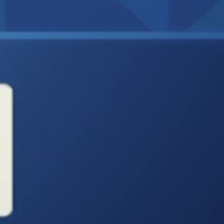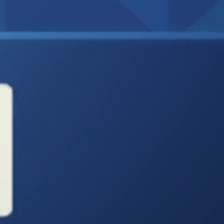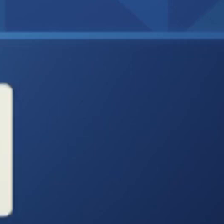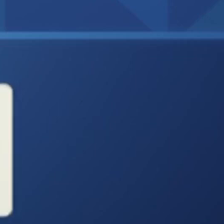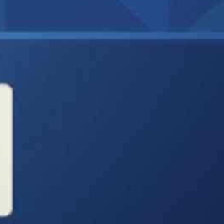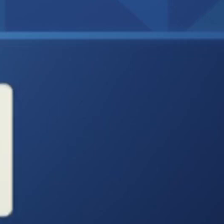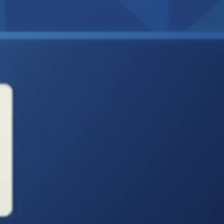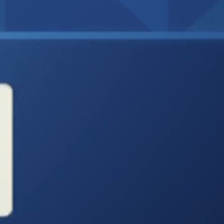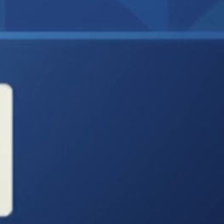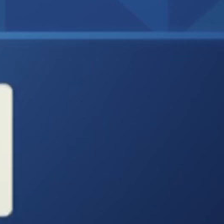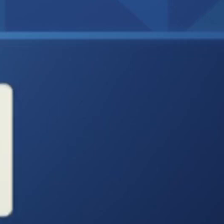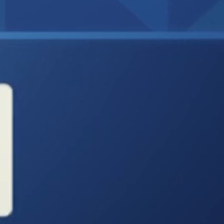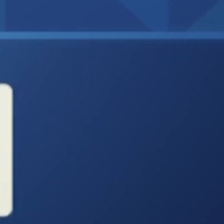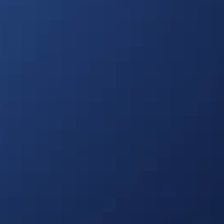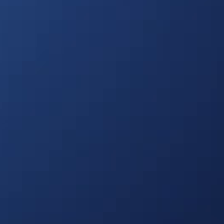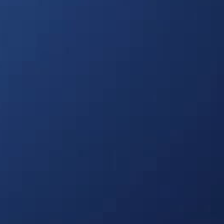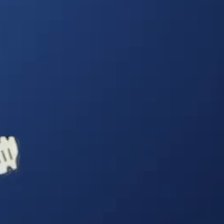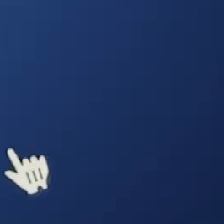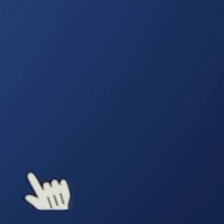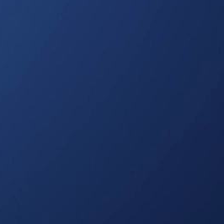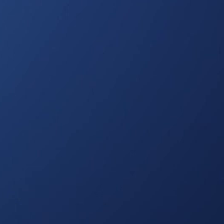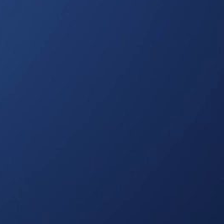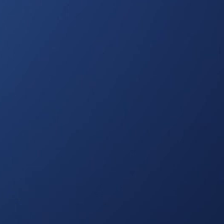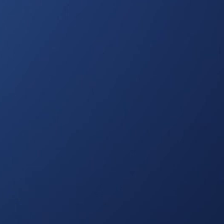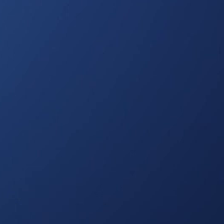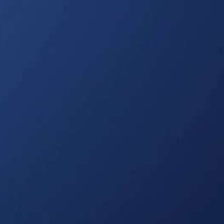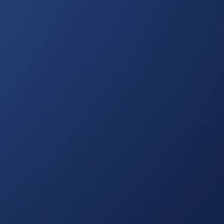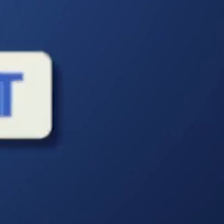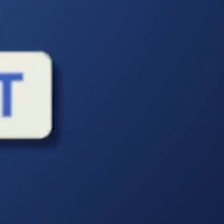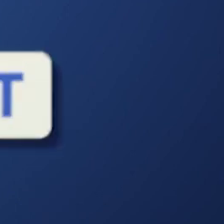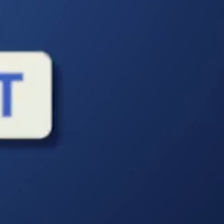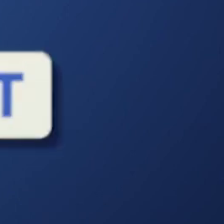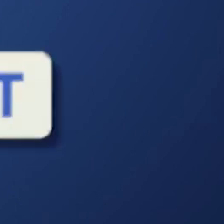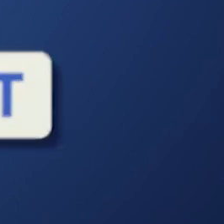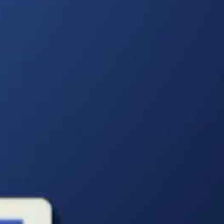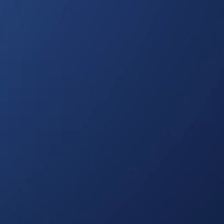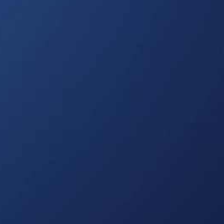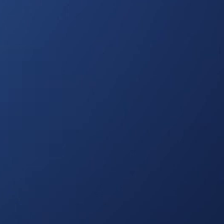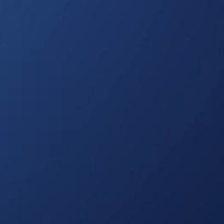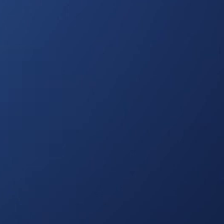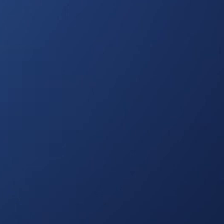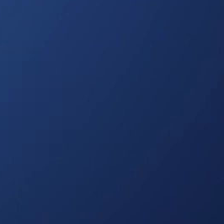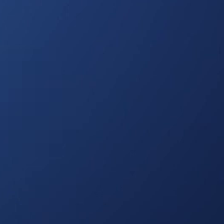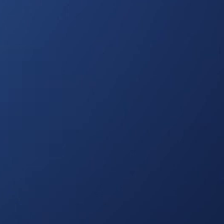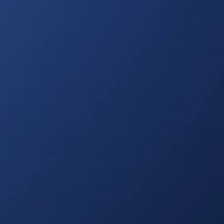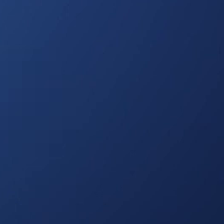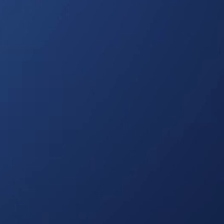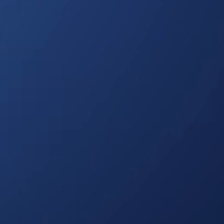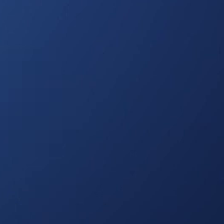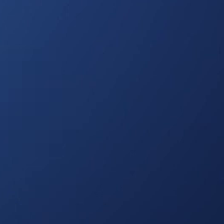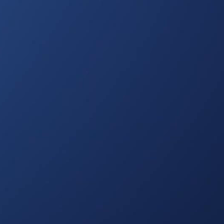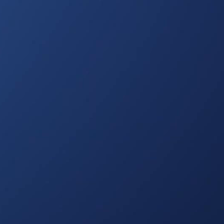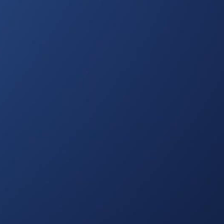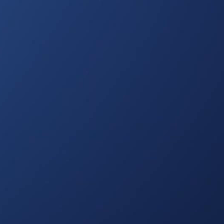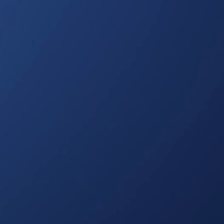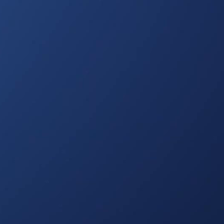no faktuais kita lua inskreva. No hanehan butang notifikasan, ho di fo komentari no fahetutan, ba media selu.